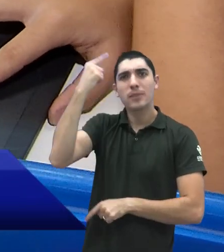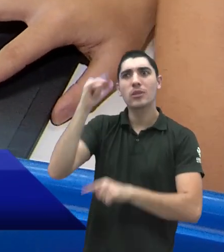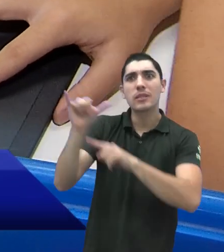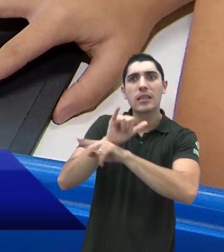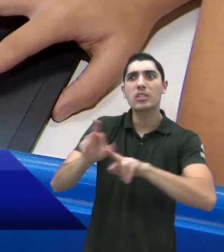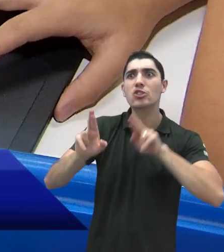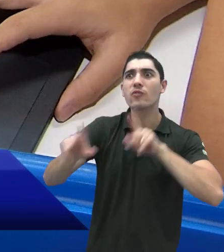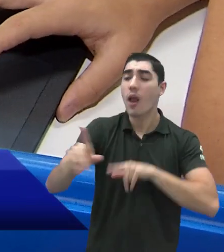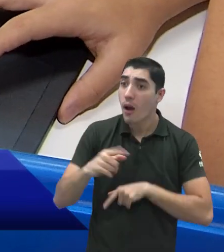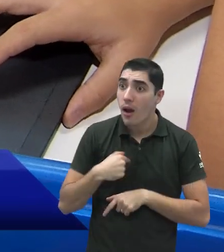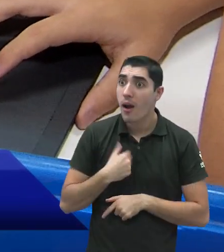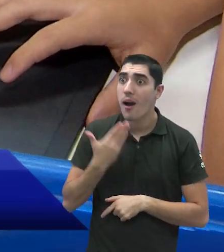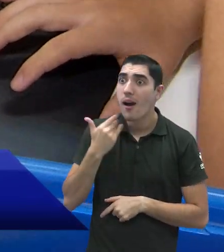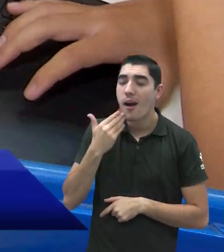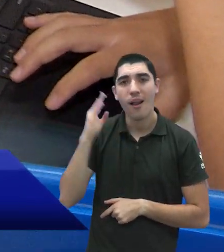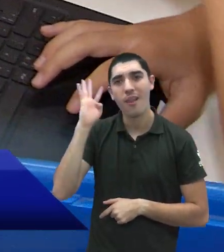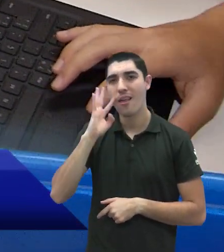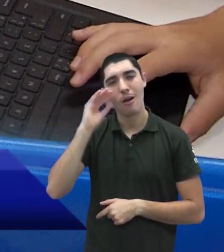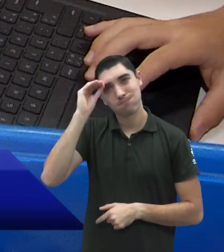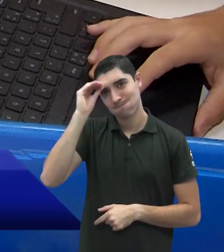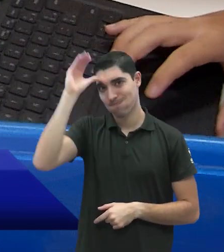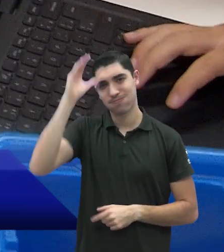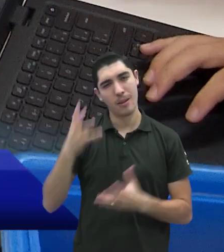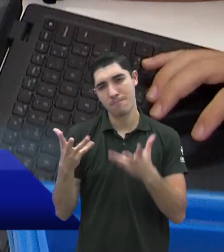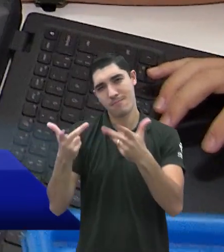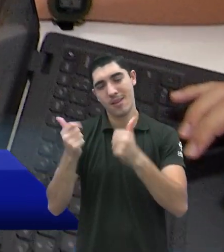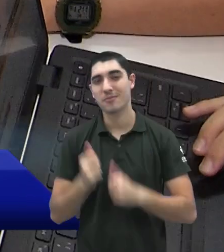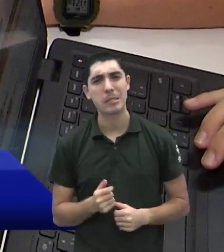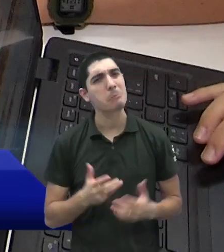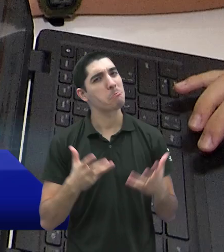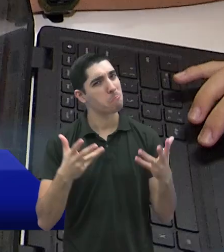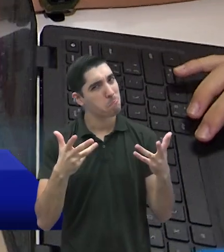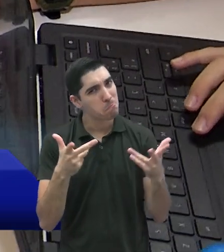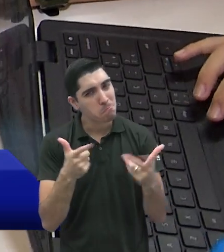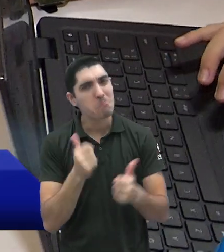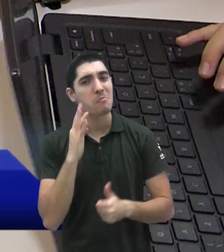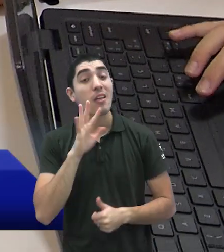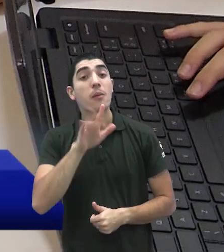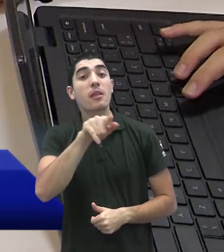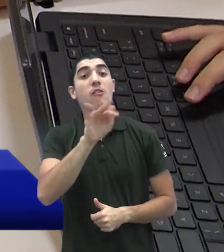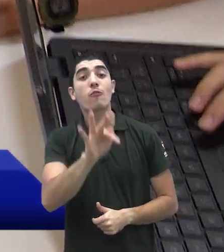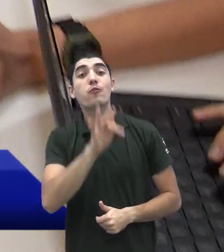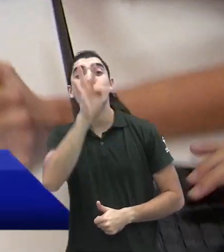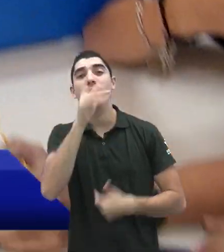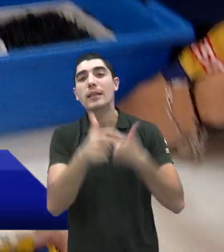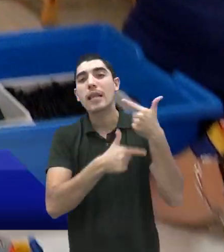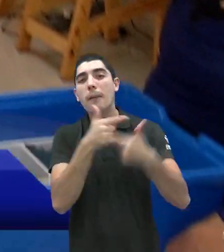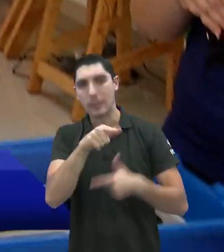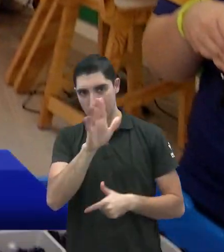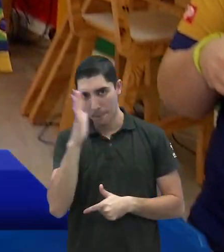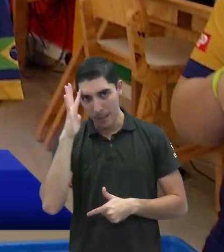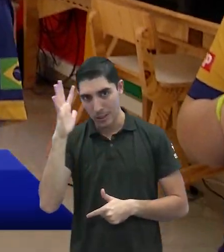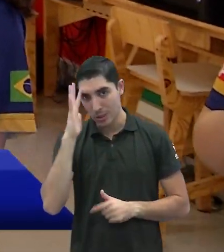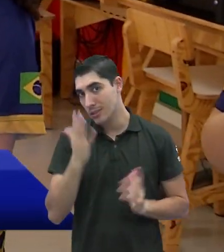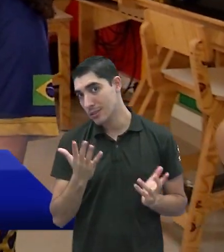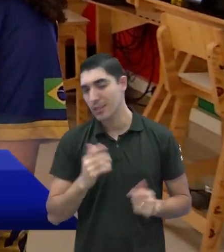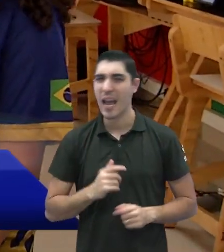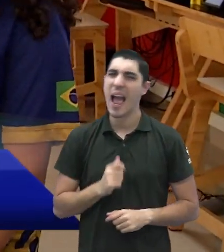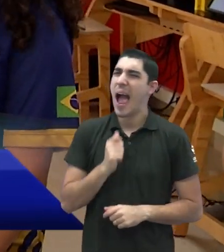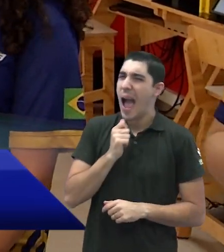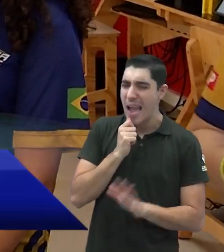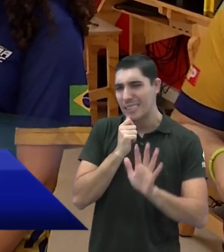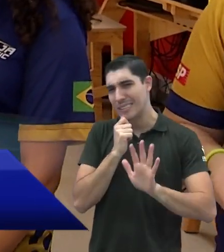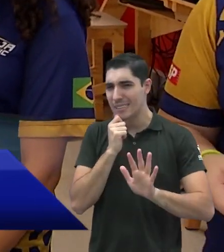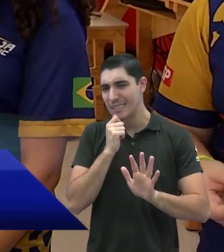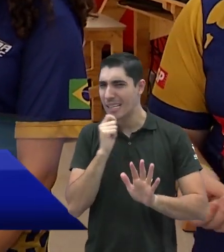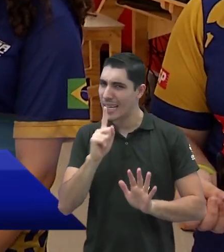coisas diferentes, que pensaram em estratégias de robô diferentes, então é muito legal. E tá num caminho incrível mesmo. E para o futuro, já